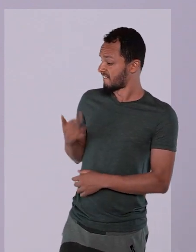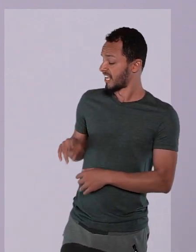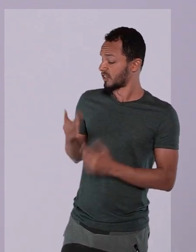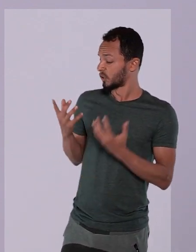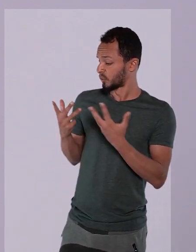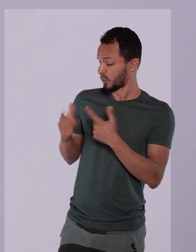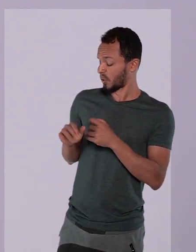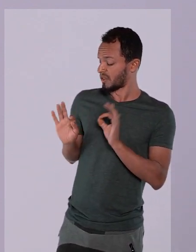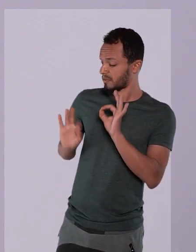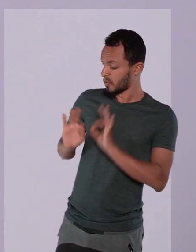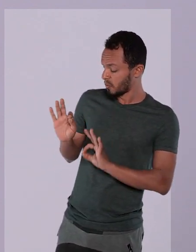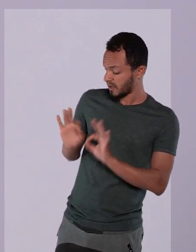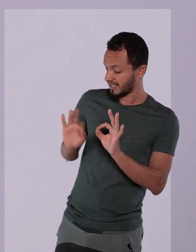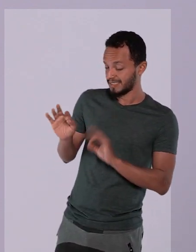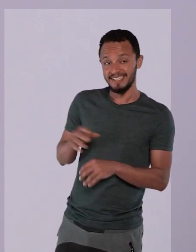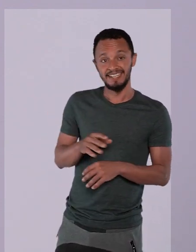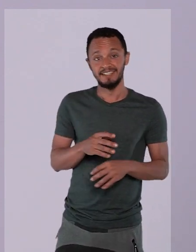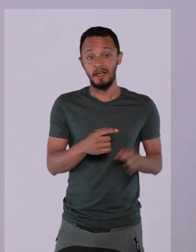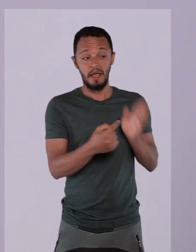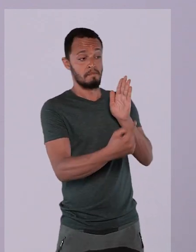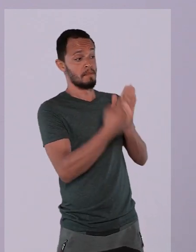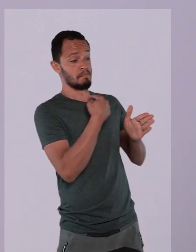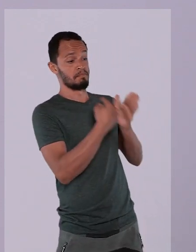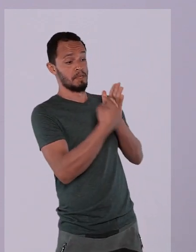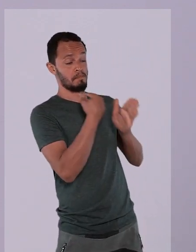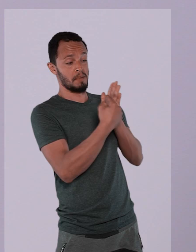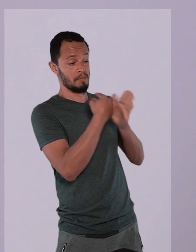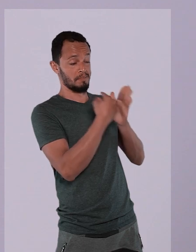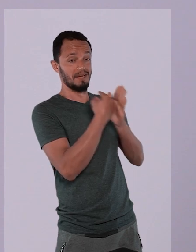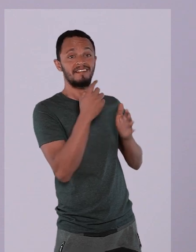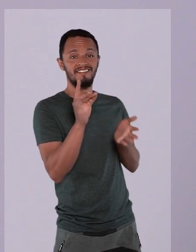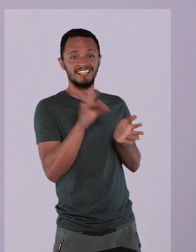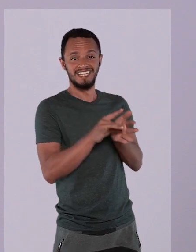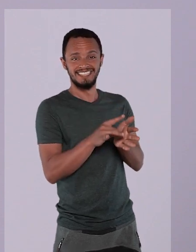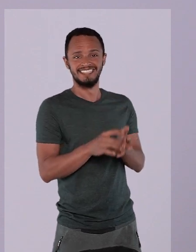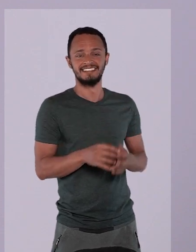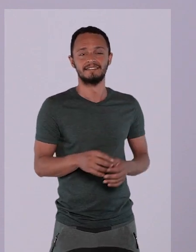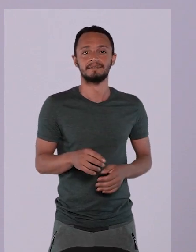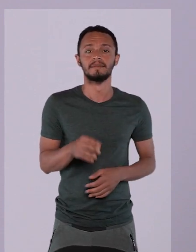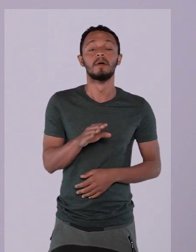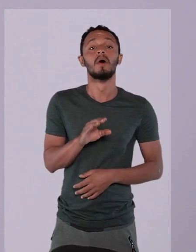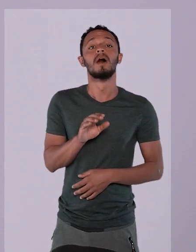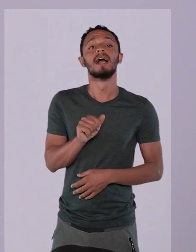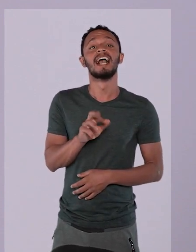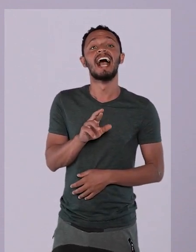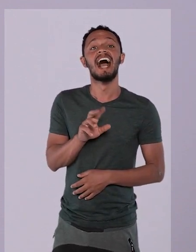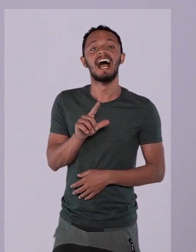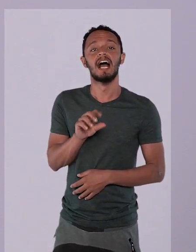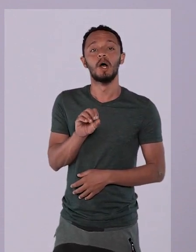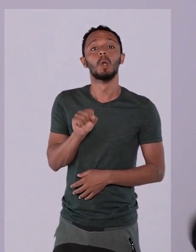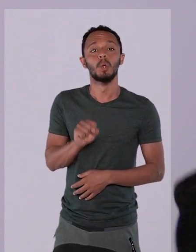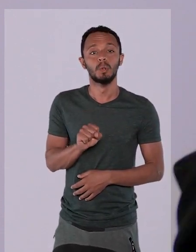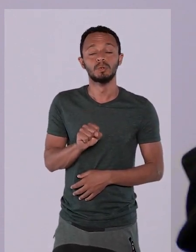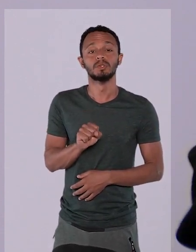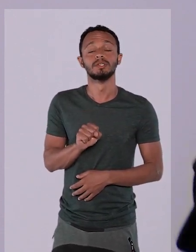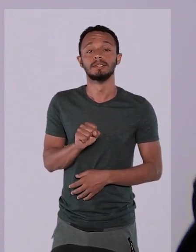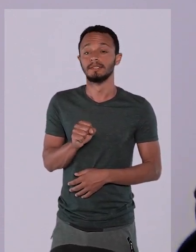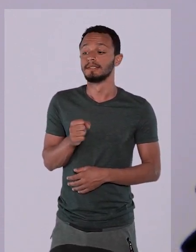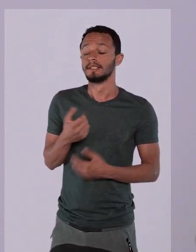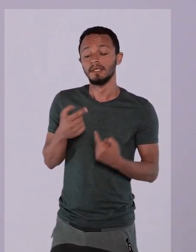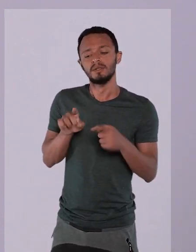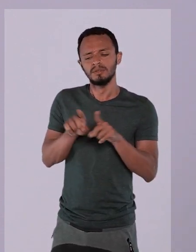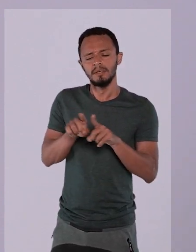tudo sabatina. Eu te aproveitar e também pedir para você falar um pouquinho, né, Carlos? Agora que a gente